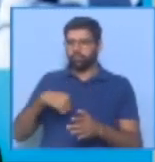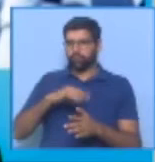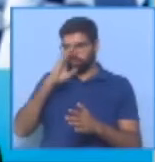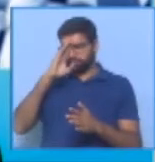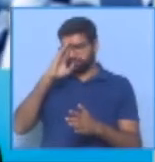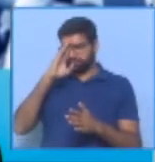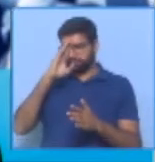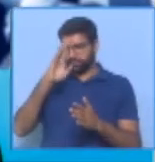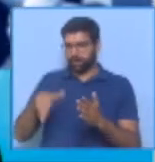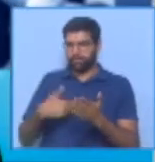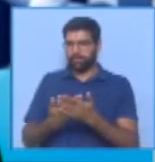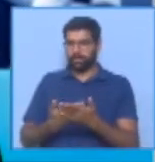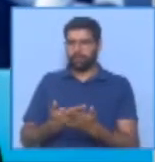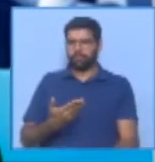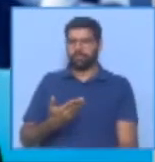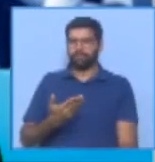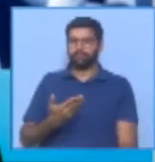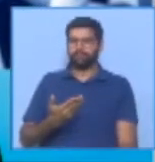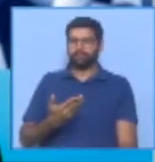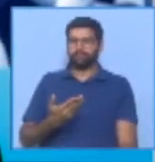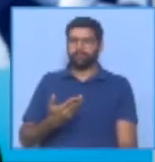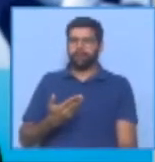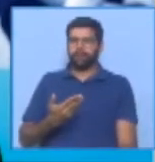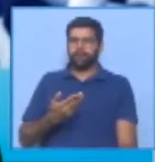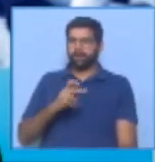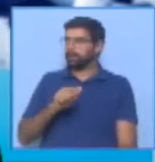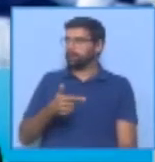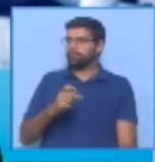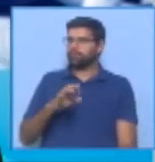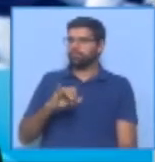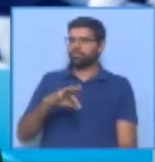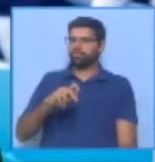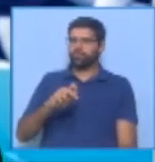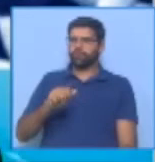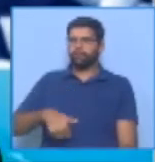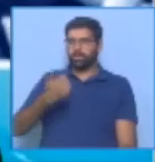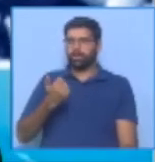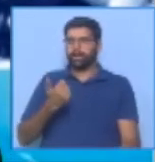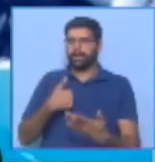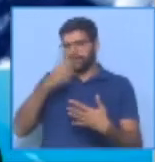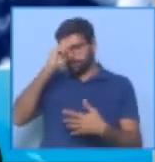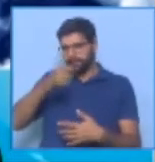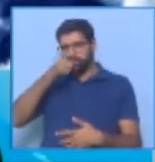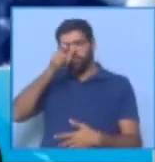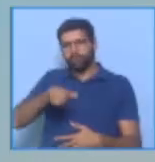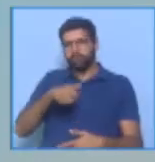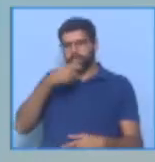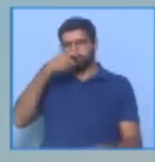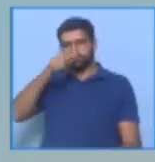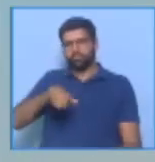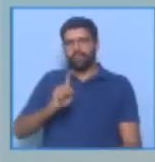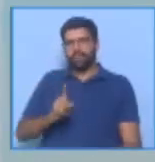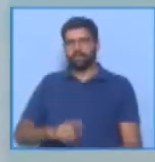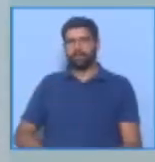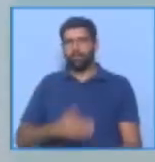a todos a melhor antropologia e aquela que respeitará mais a integralidade do homem. Diogo Costa Gonçalves, muito obrigado